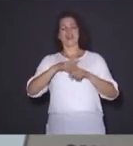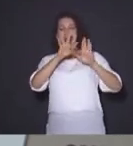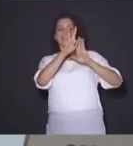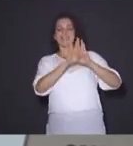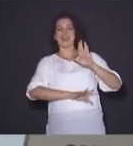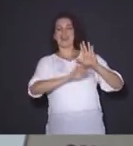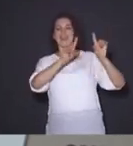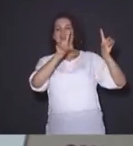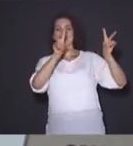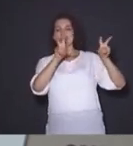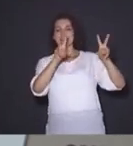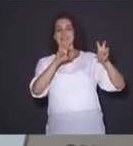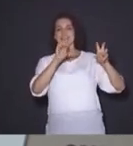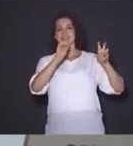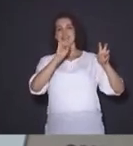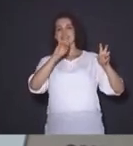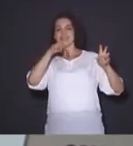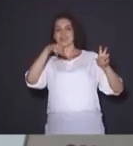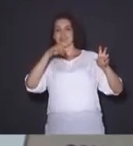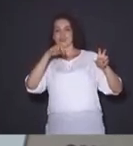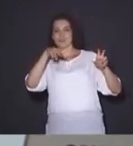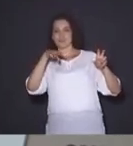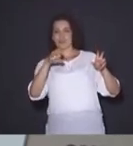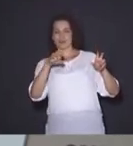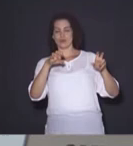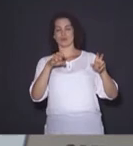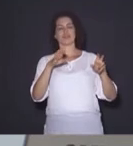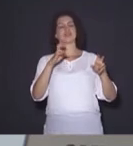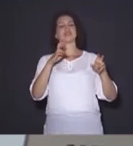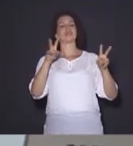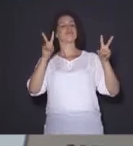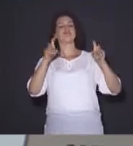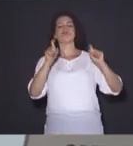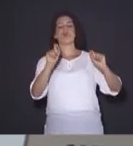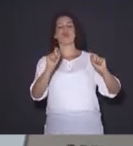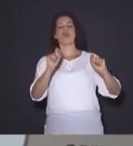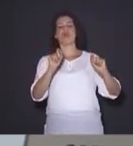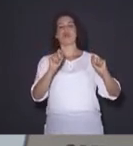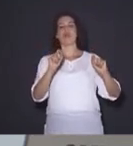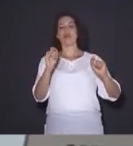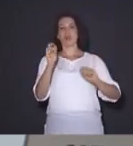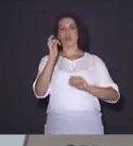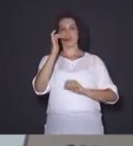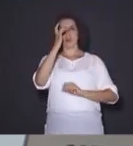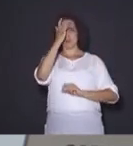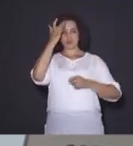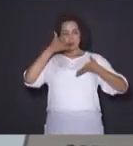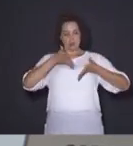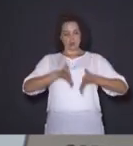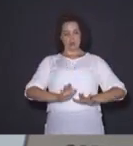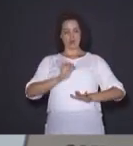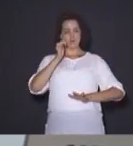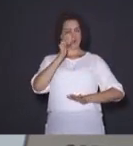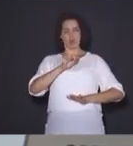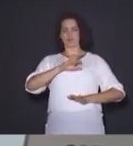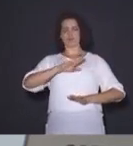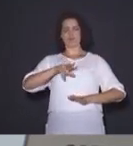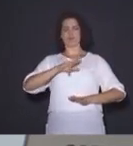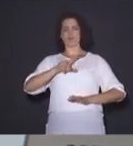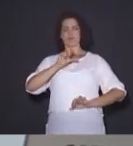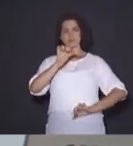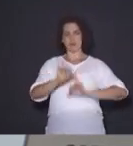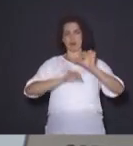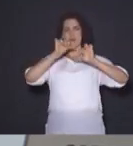é uma célebre frase dela né é do mundo inteiro que é ninguém nasce mulher torna-se mulher nenhum